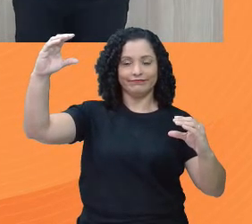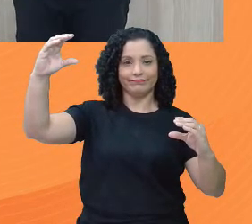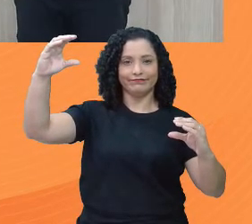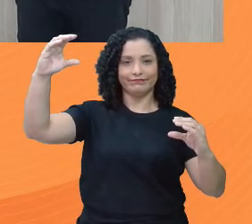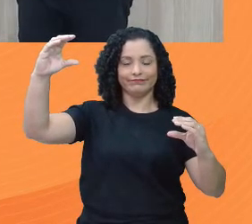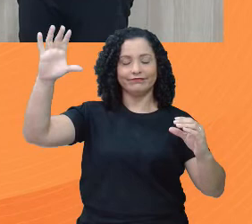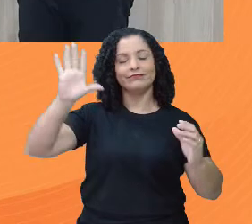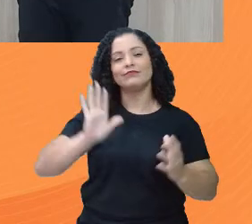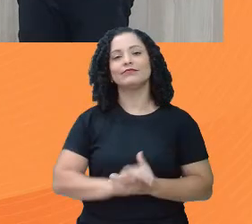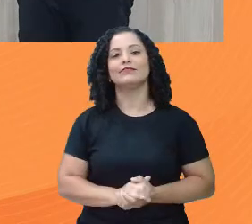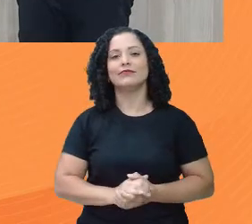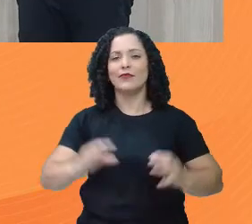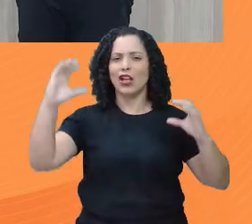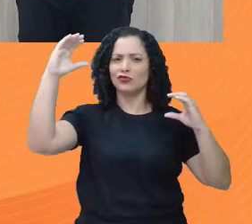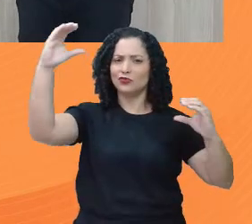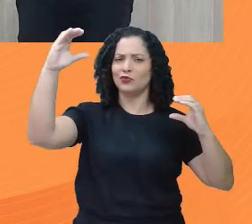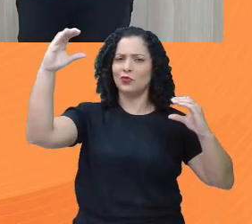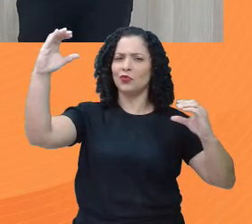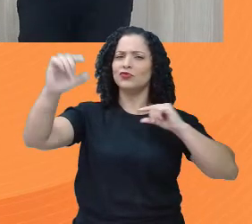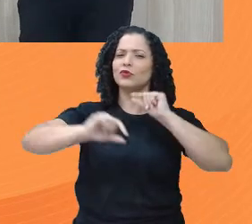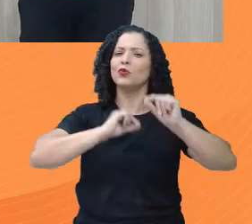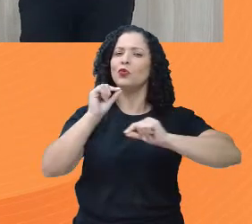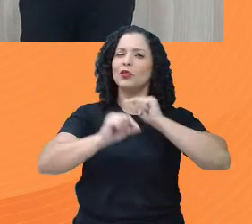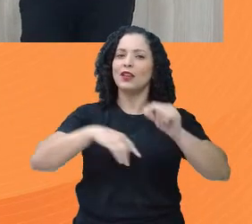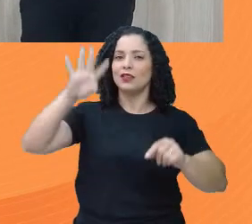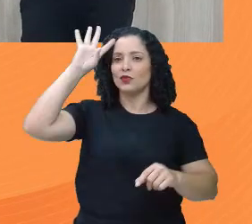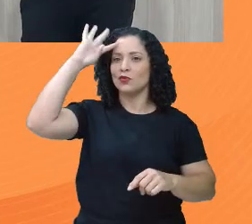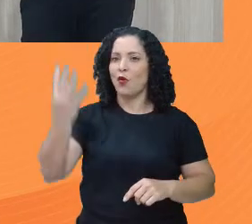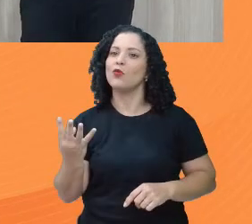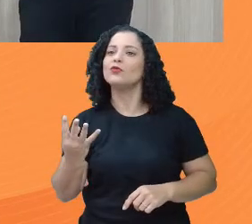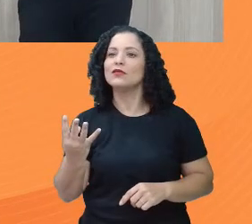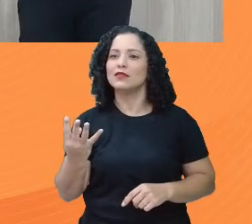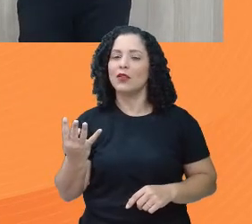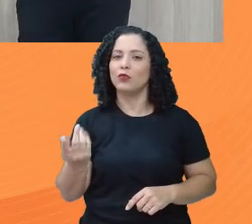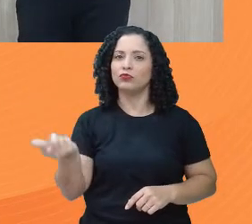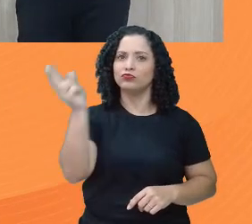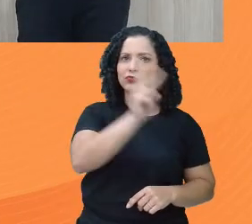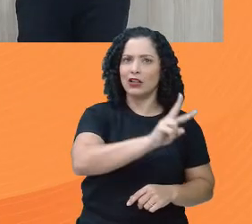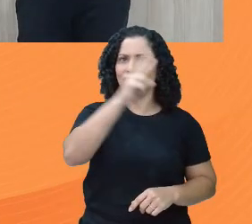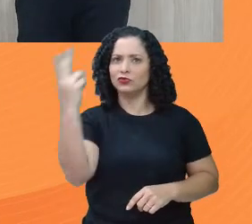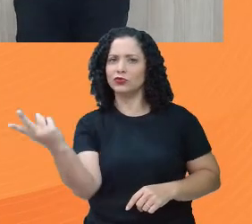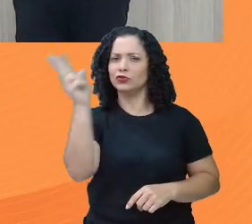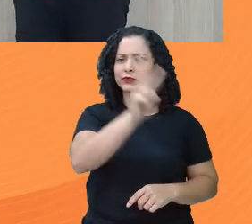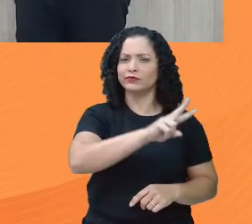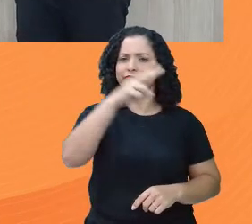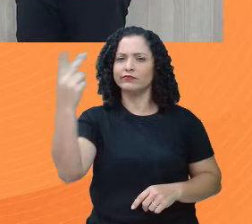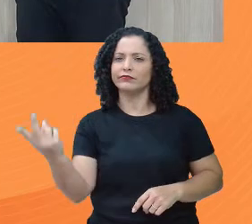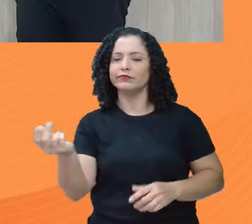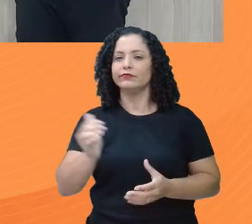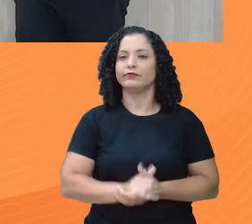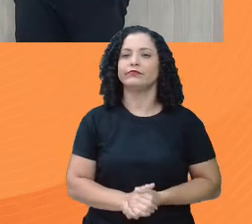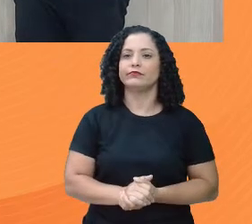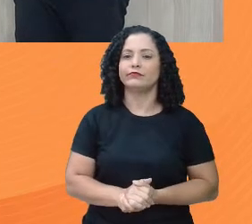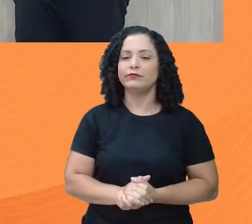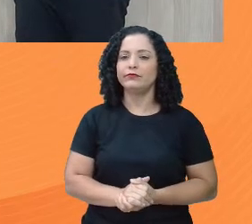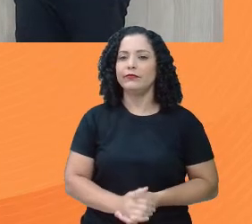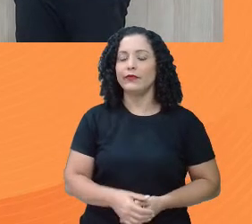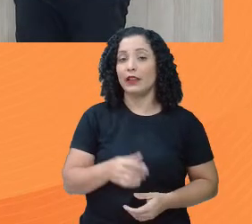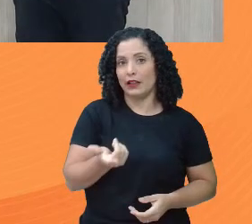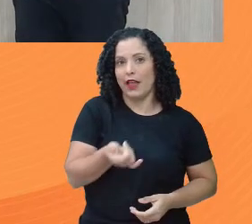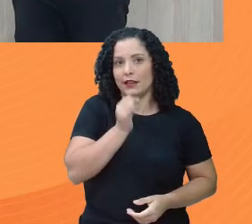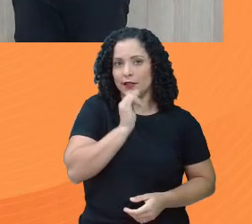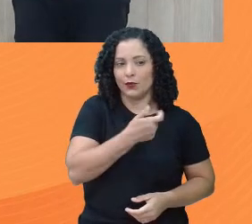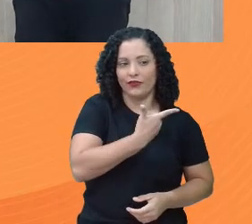w igual a 10, ele é solução das duas equações ao mesmo tempo, tá? Se eu somar o 20